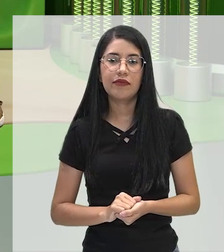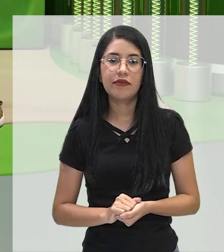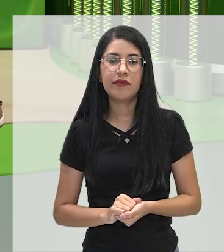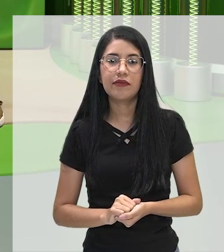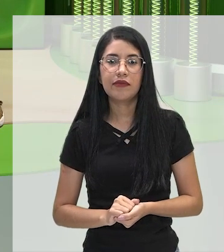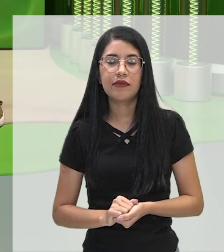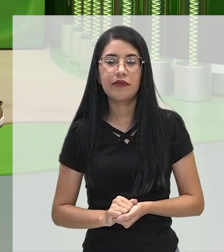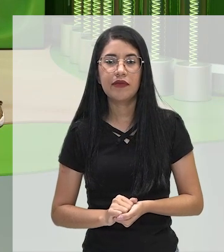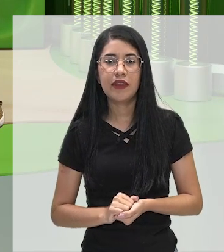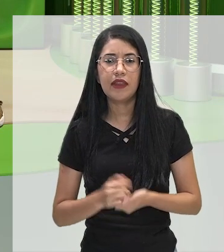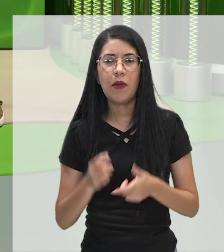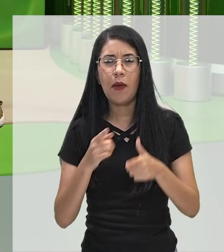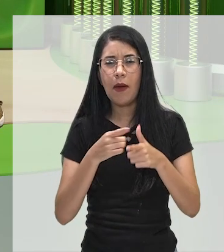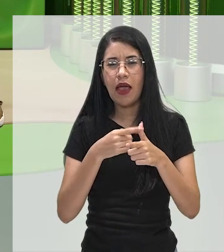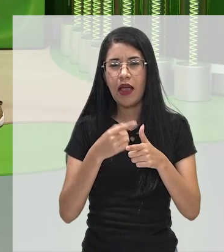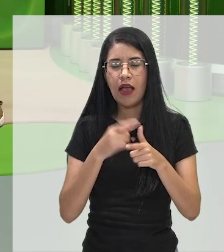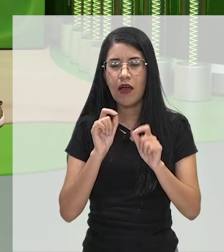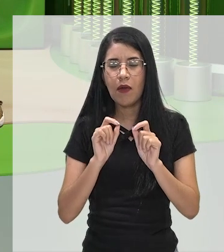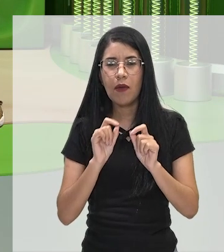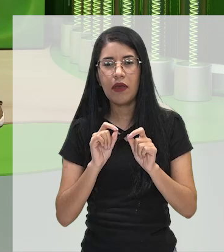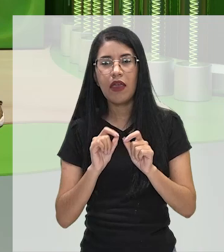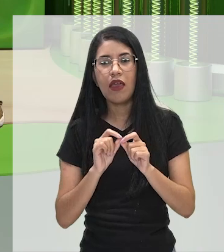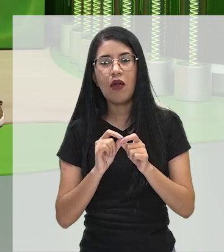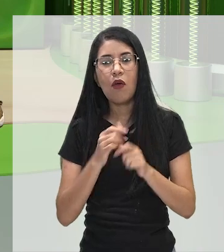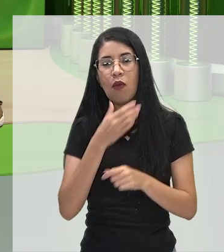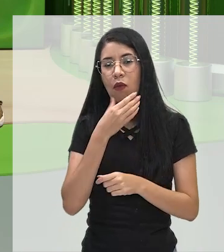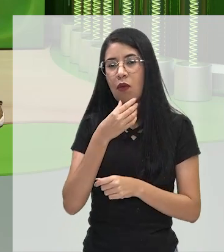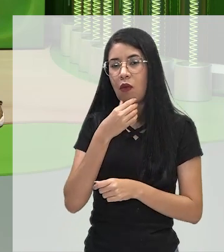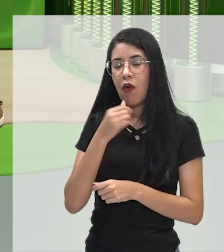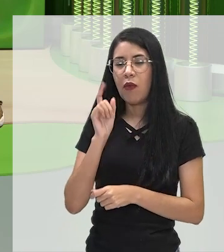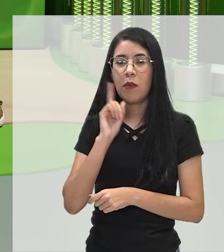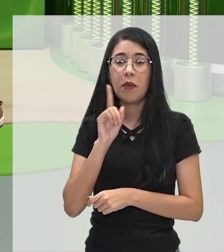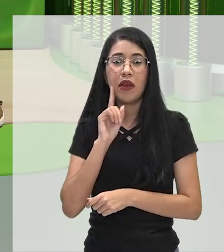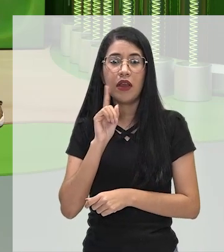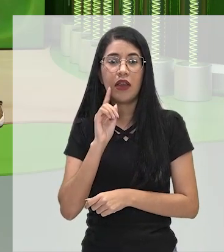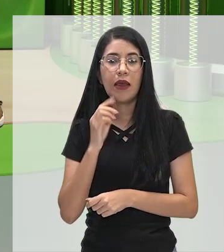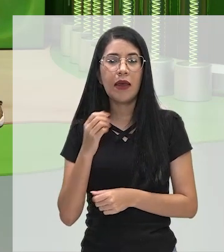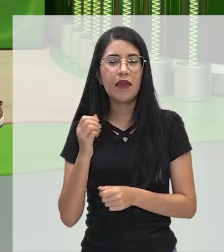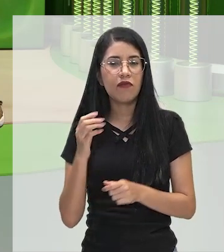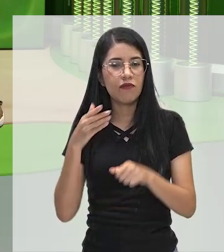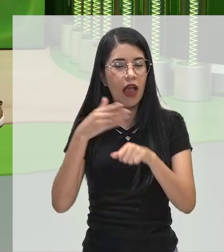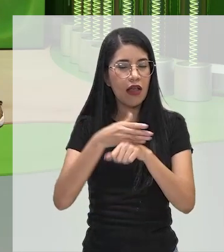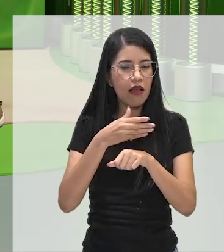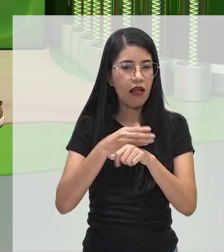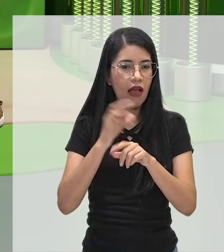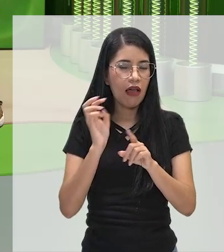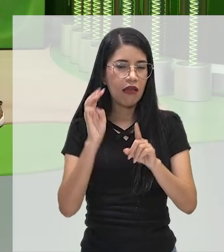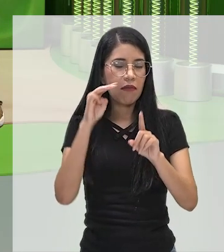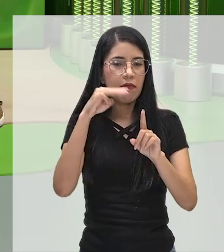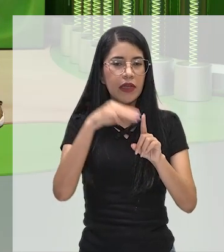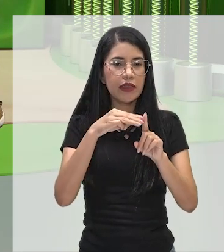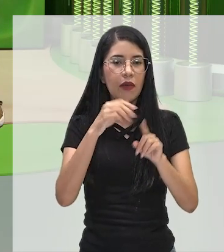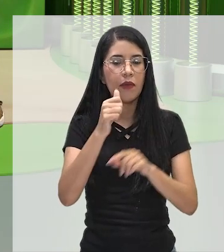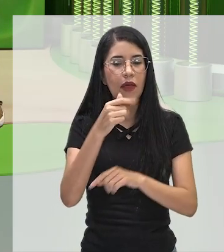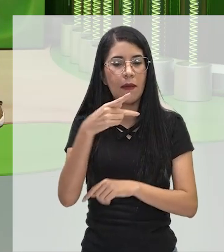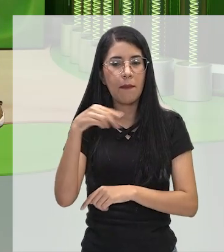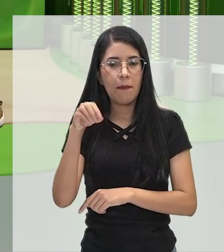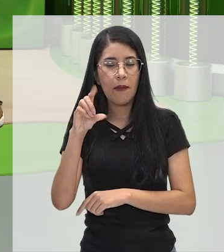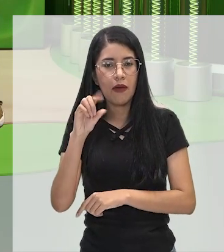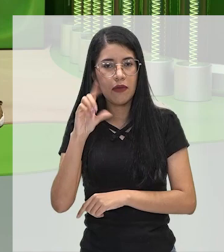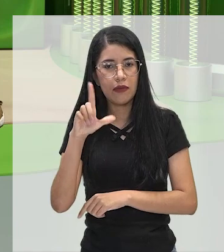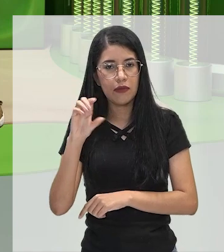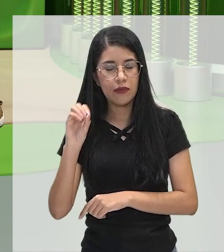gente viu, é a pegada do astronauta americano que participou ali dessa missão Apolo 11 para conhecer um pouco mais ali